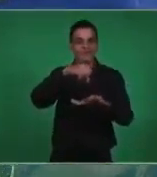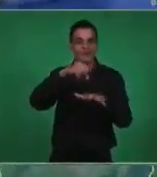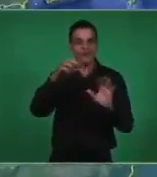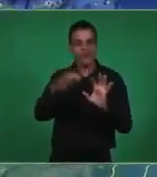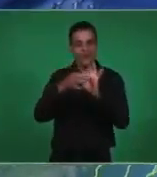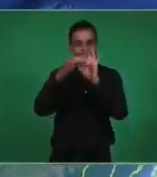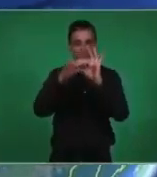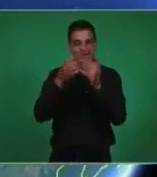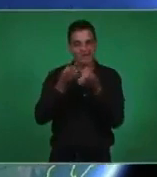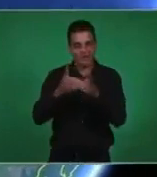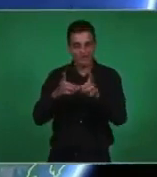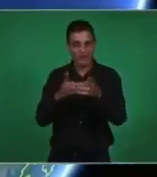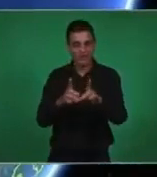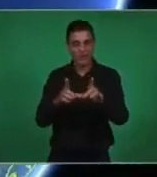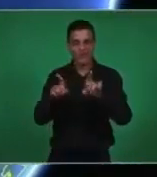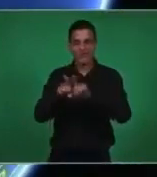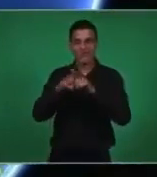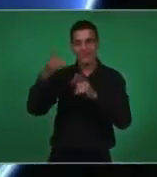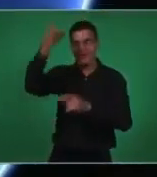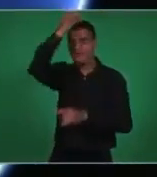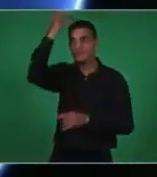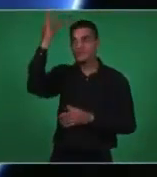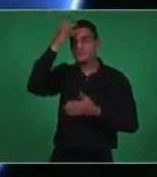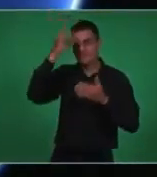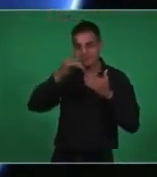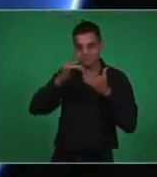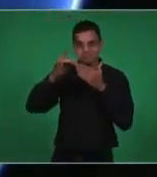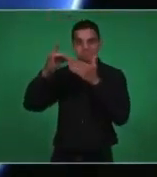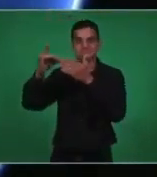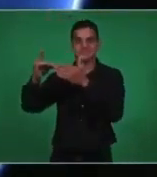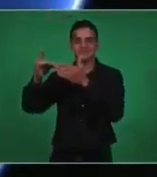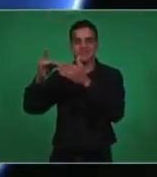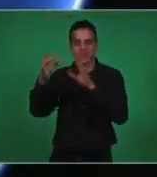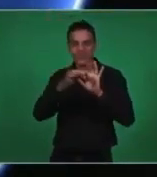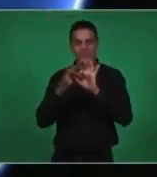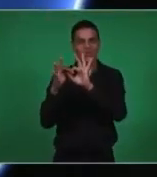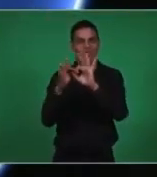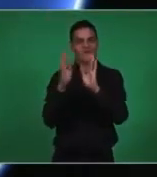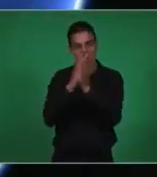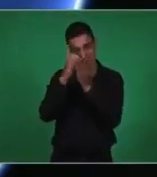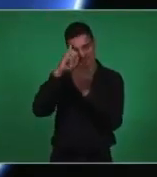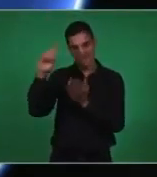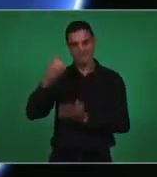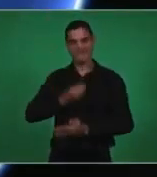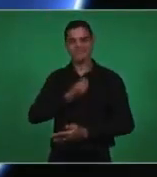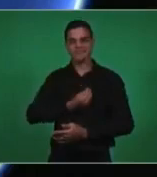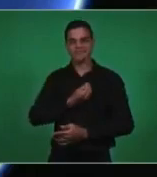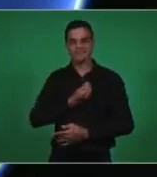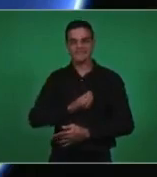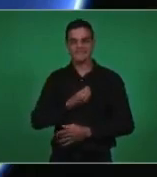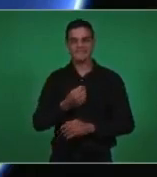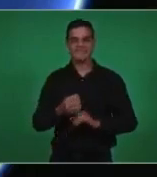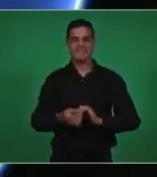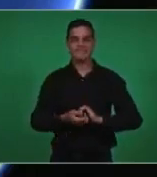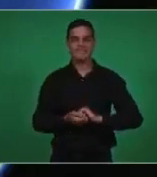doutrina, pela direção do Espírito Santo de Deus e unidas pela palavra viva.